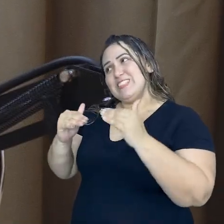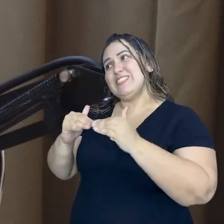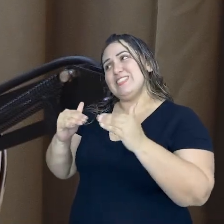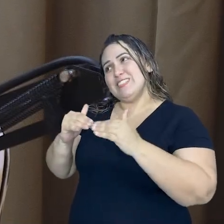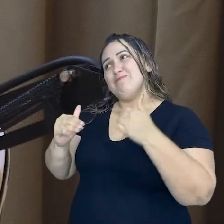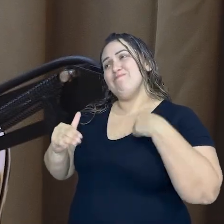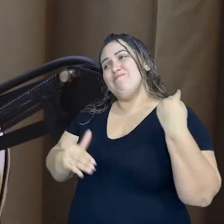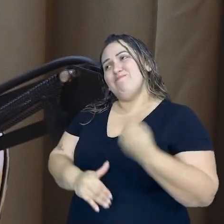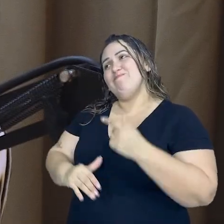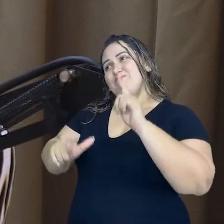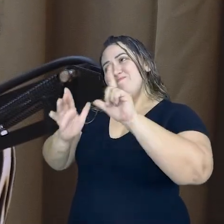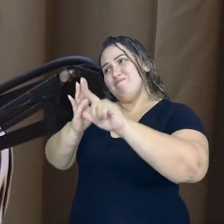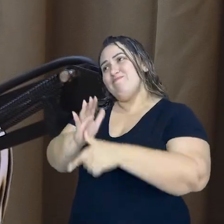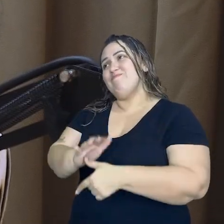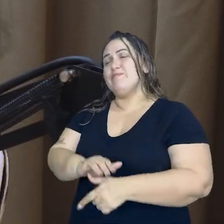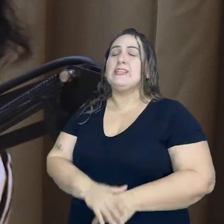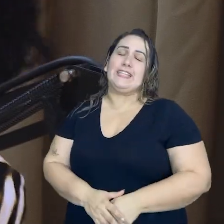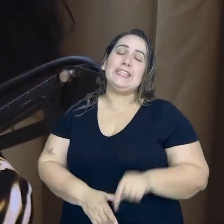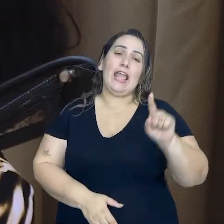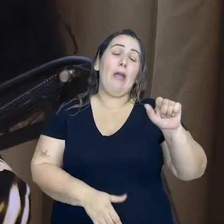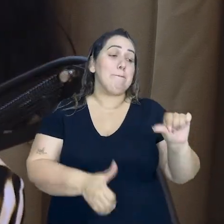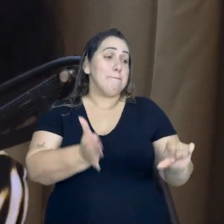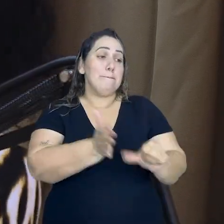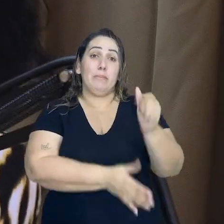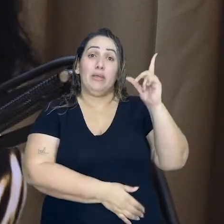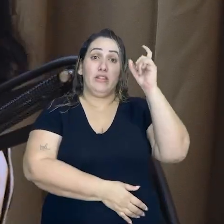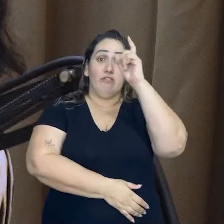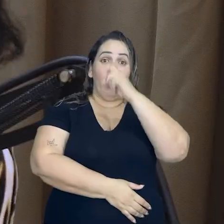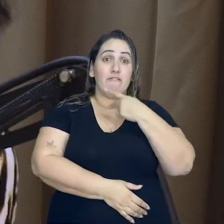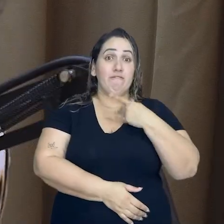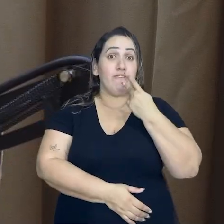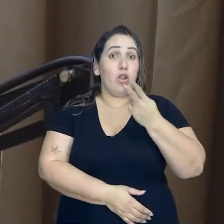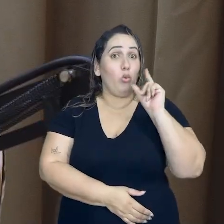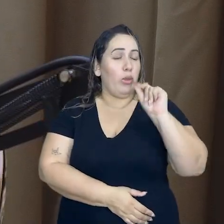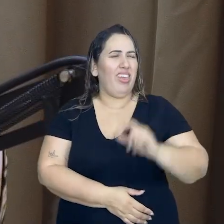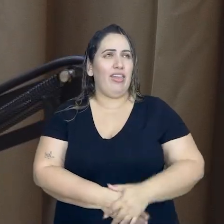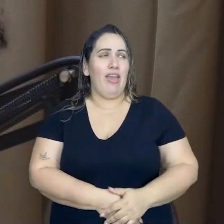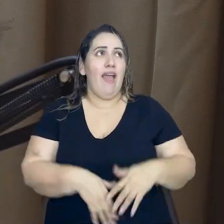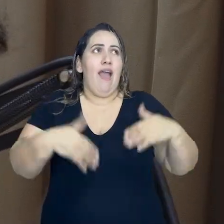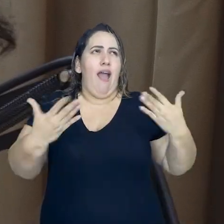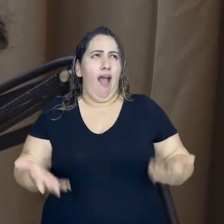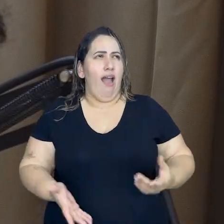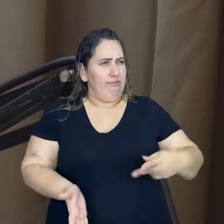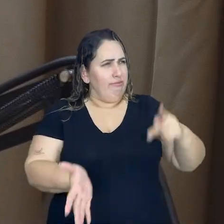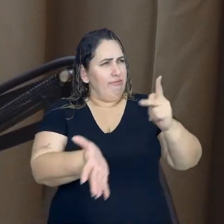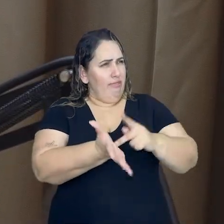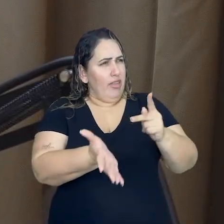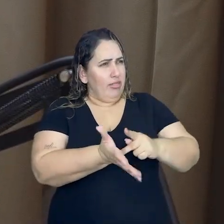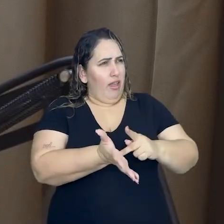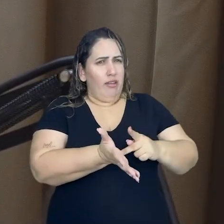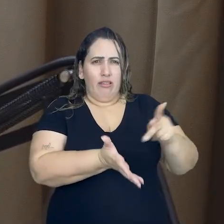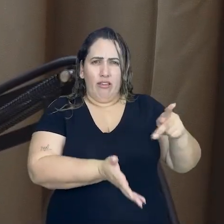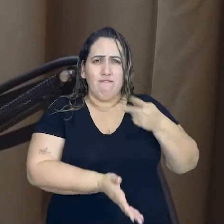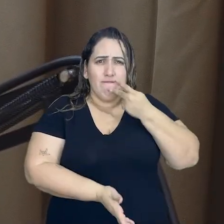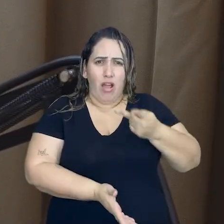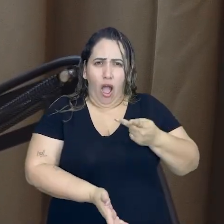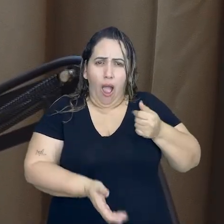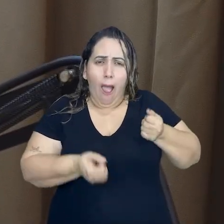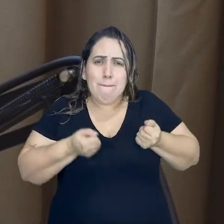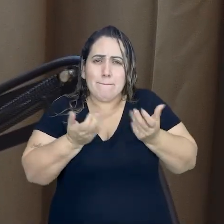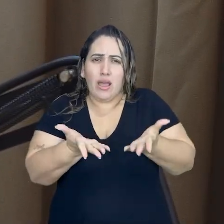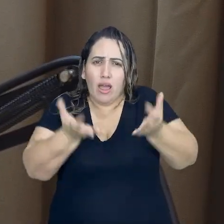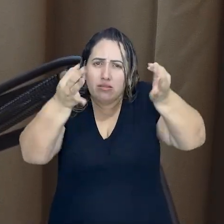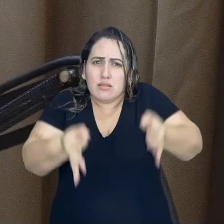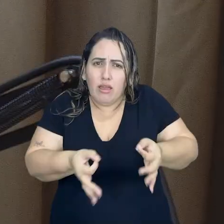será que eles aplicaram? Dificuldade que se apresenta, eu estou falando no critério que eu olho. Essa é a